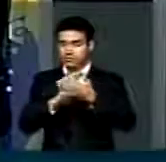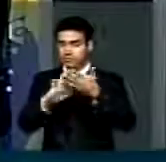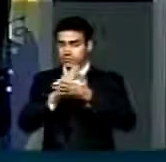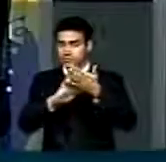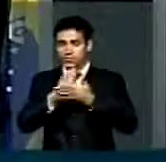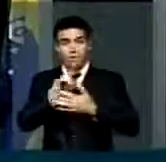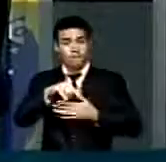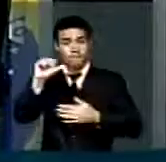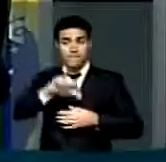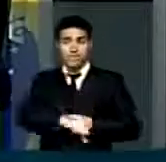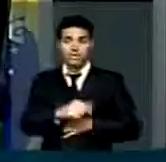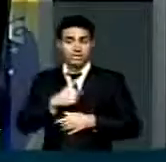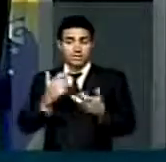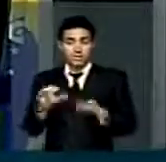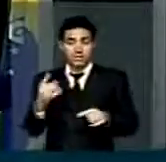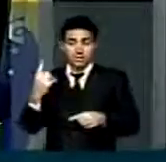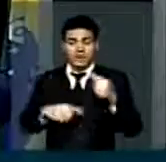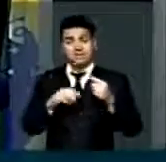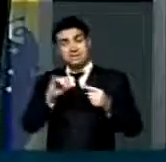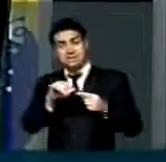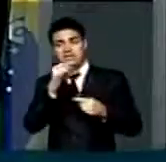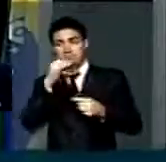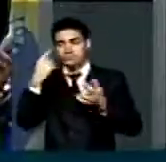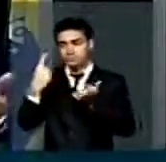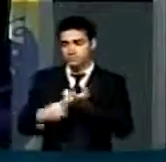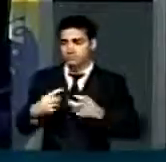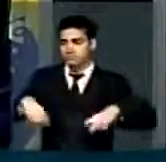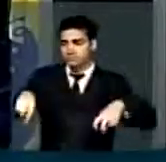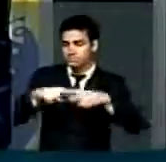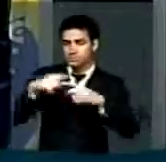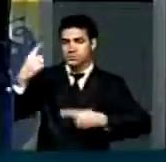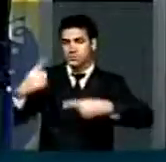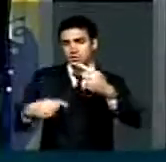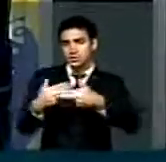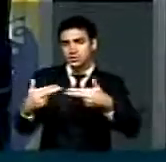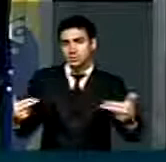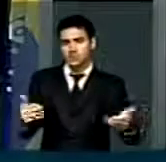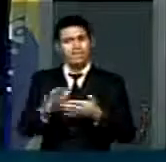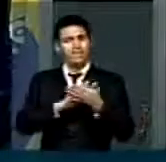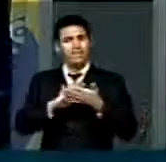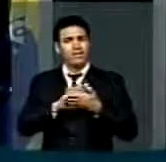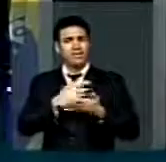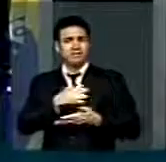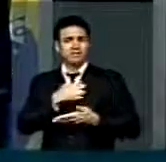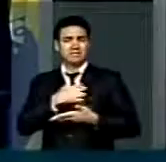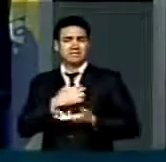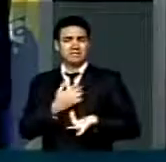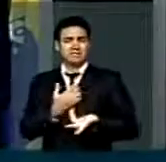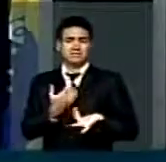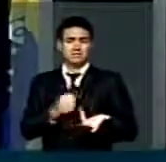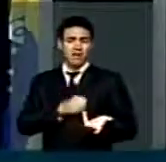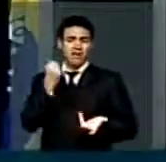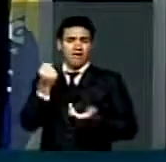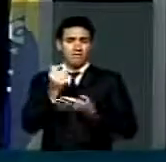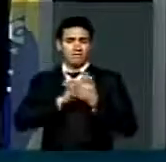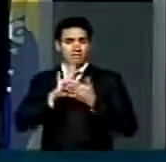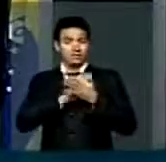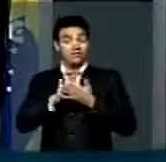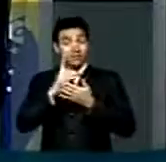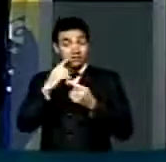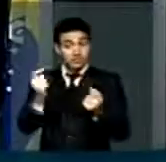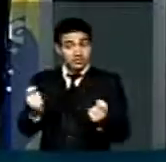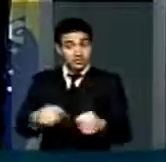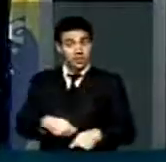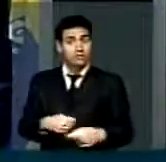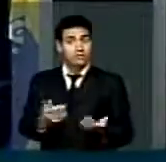Isto é que é pior, porque se sentasse numa mesa para a gente discutir, sem rancor, sem mágoa, sem ressentimento, haveríamos